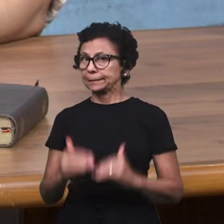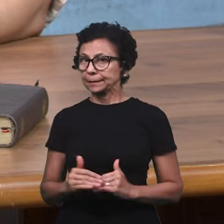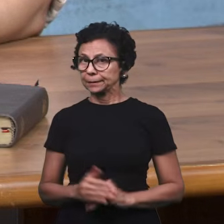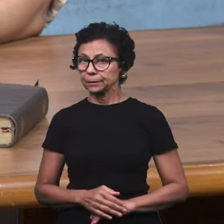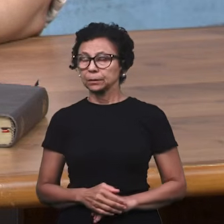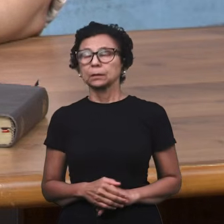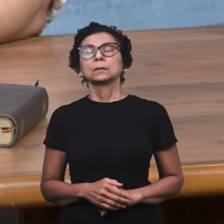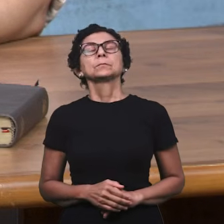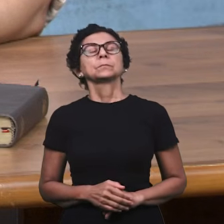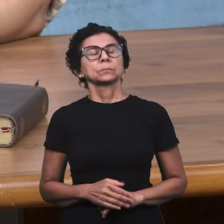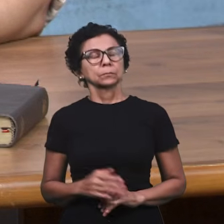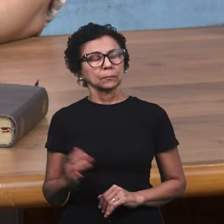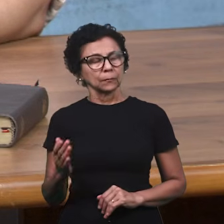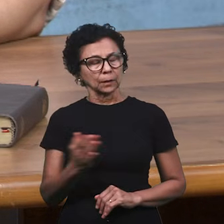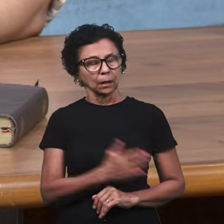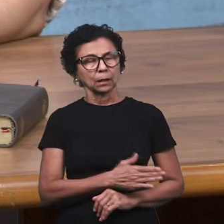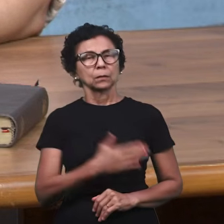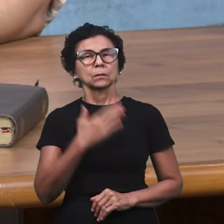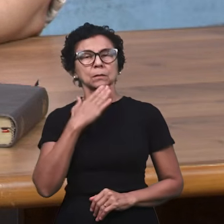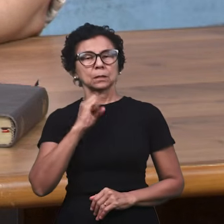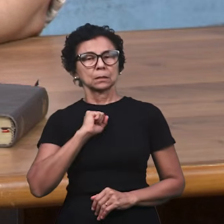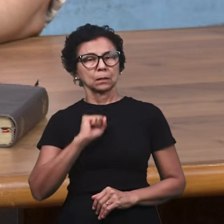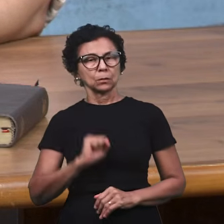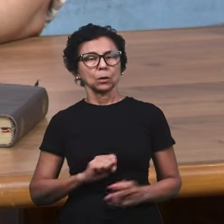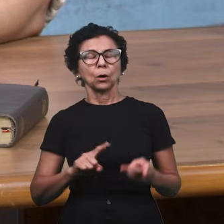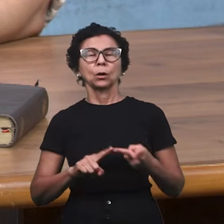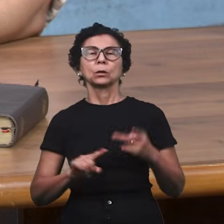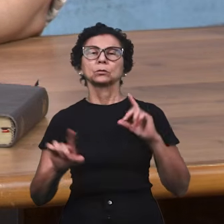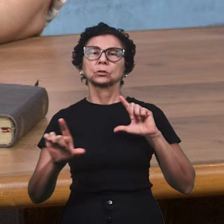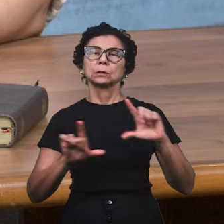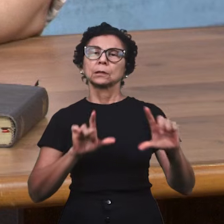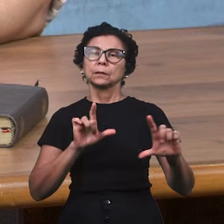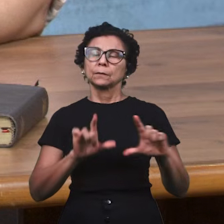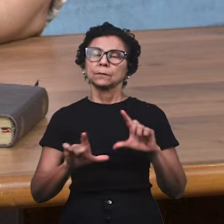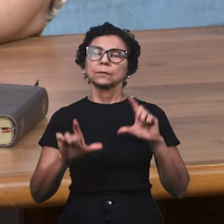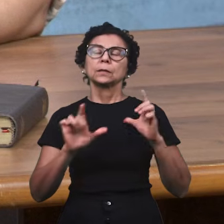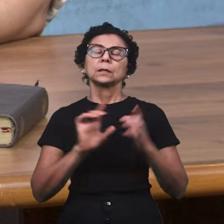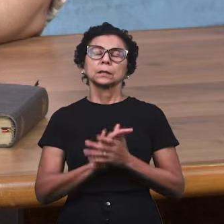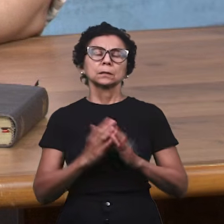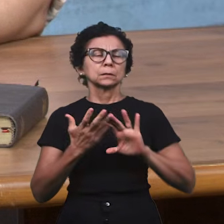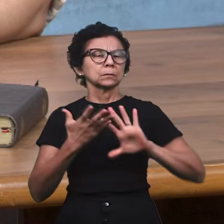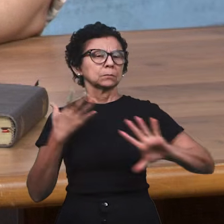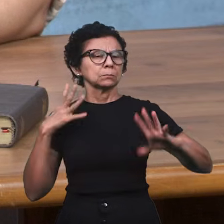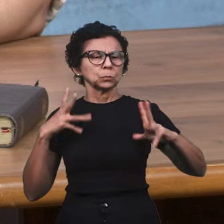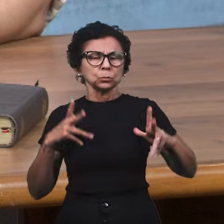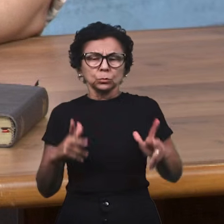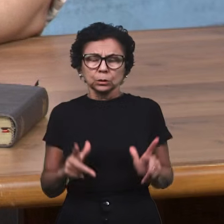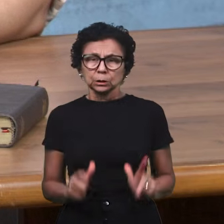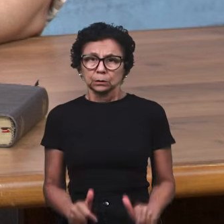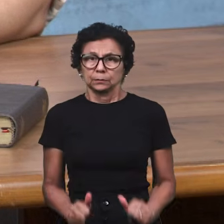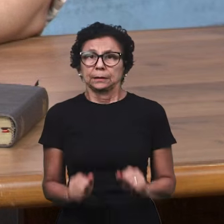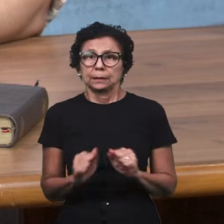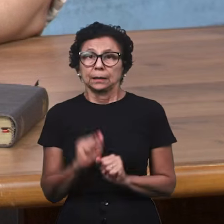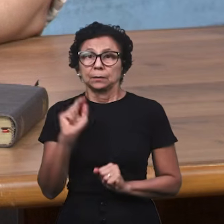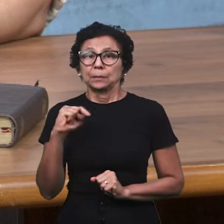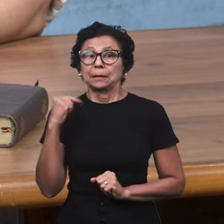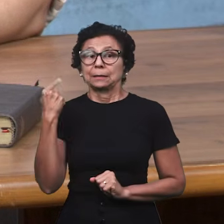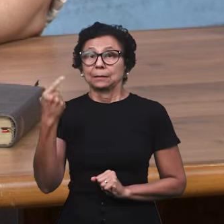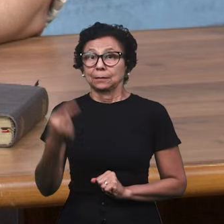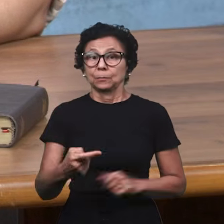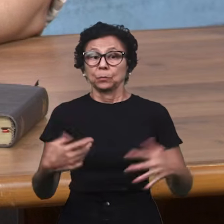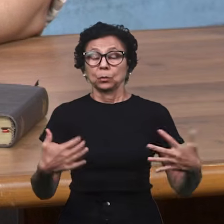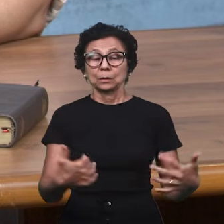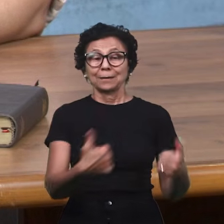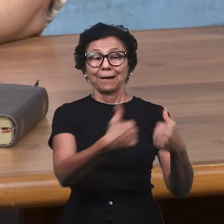Santificaram-se, pois, os sacerdotes e levitas para fazerem subir a arca do Senhor, Deus de